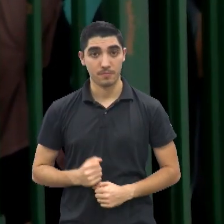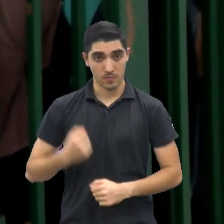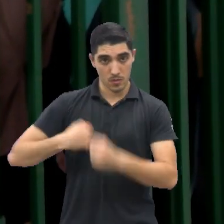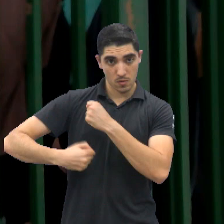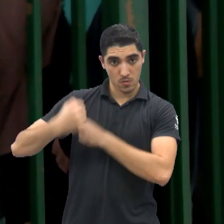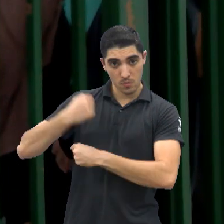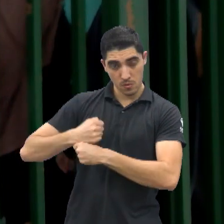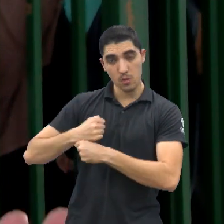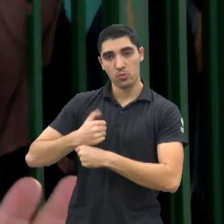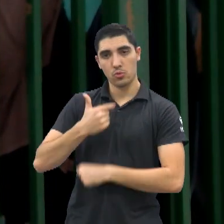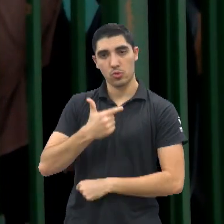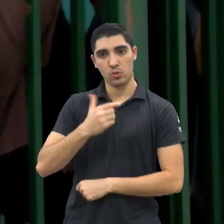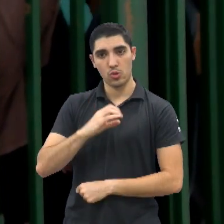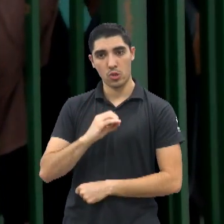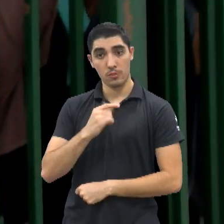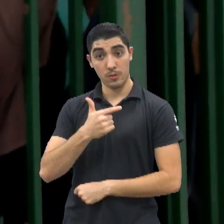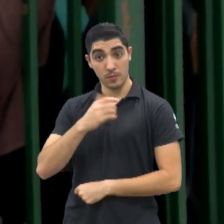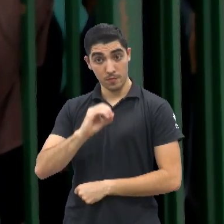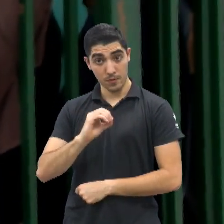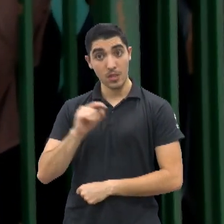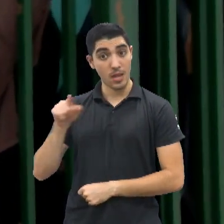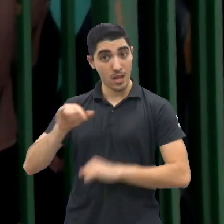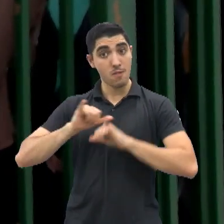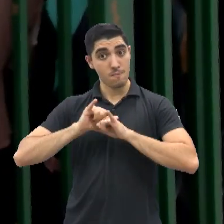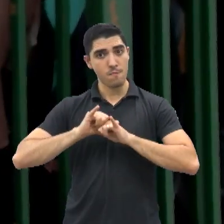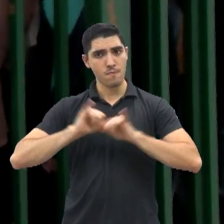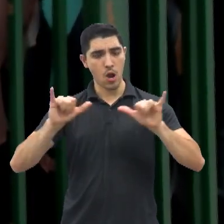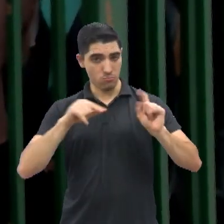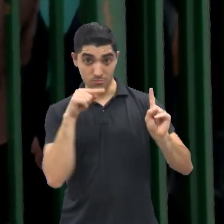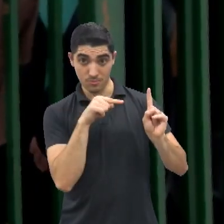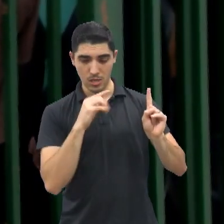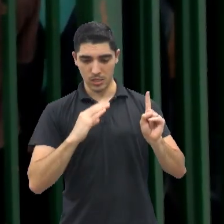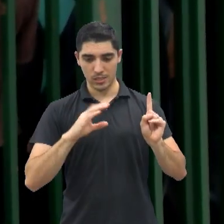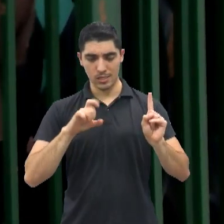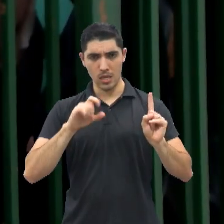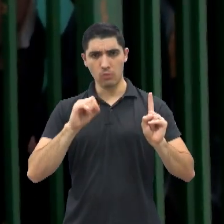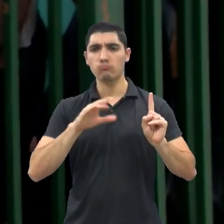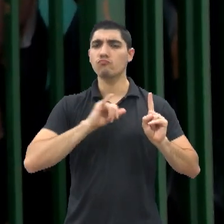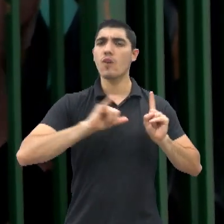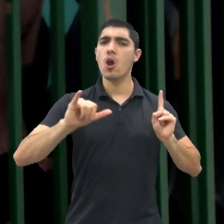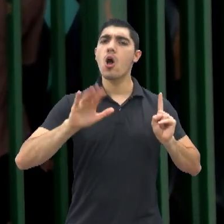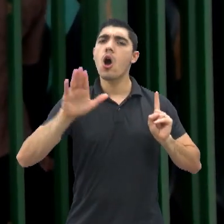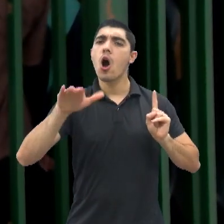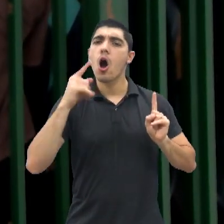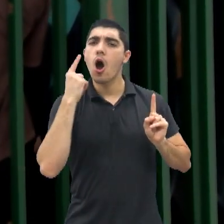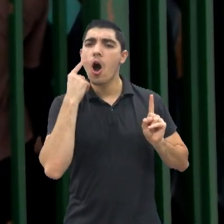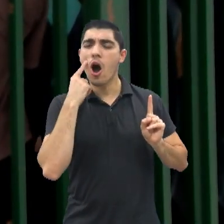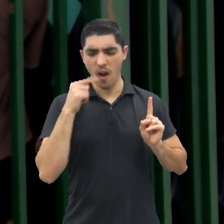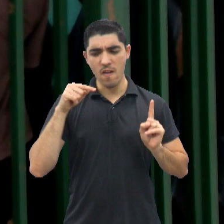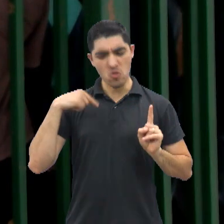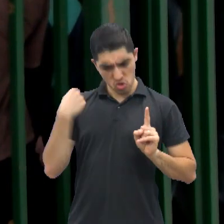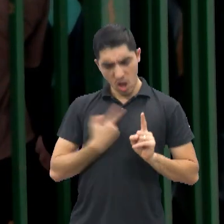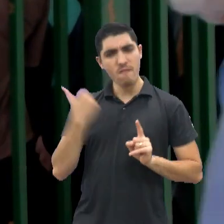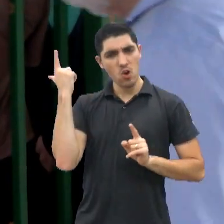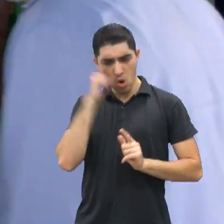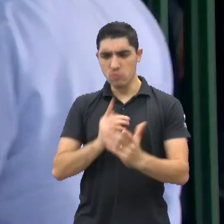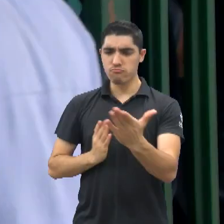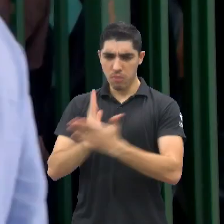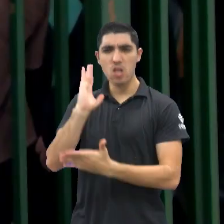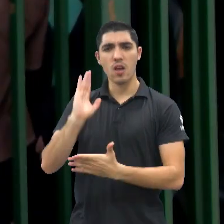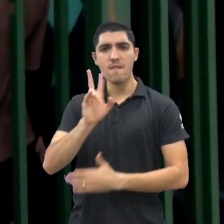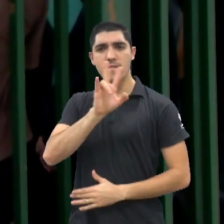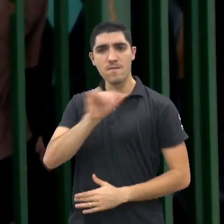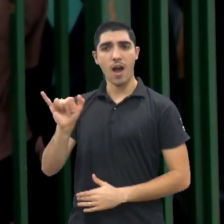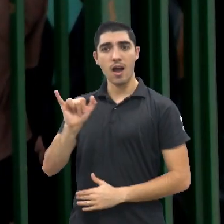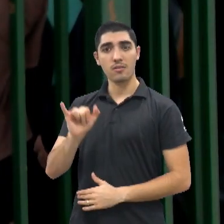Celso cravou São José falou chegou na cabine na primeira rodada e falou pode marcar aí esse ano vamos subir nós e mais um falou isso antes de